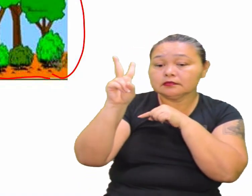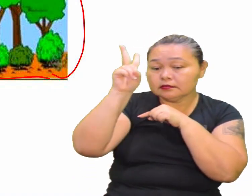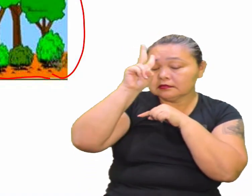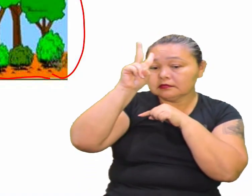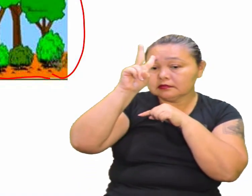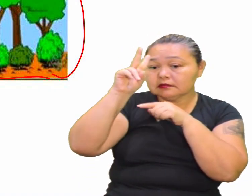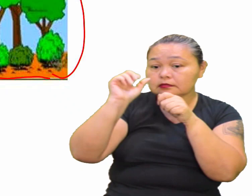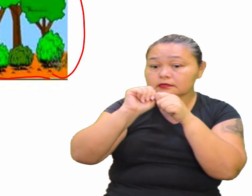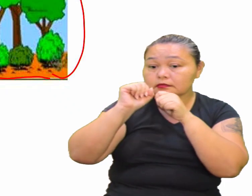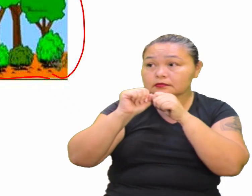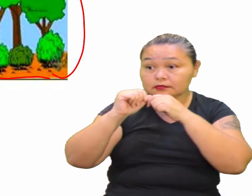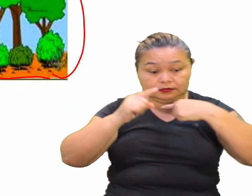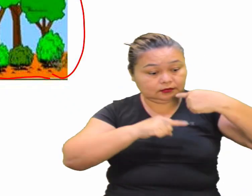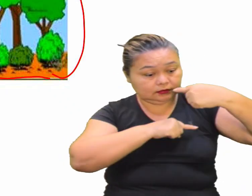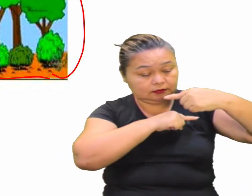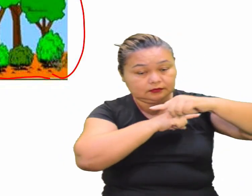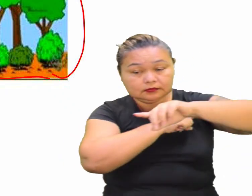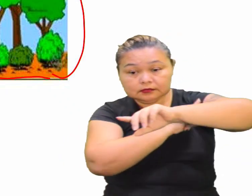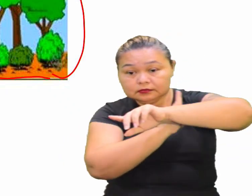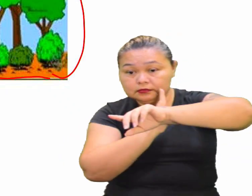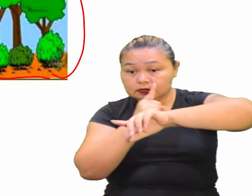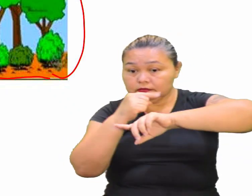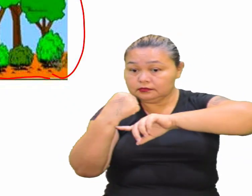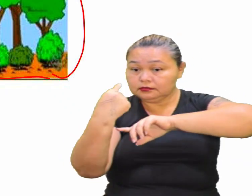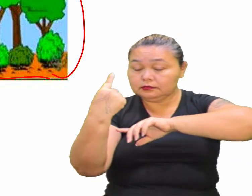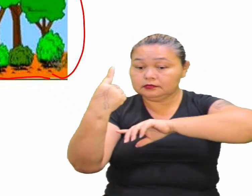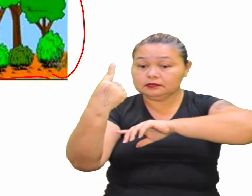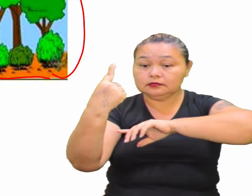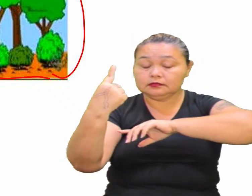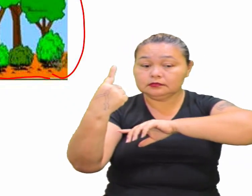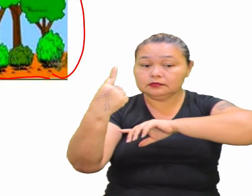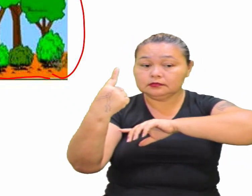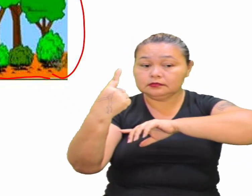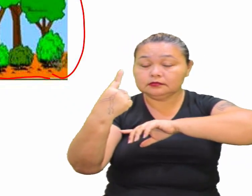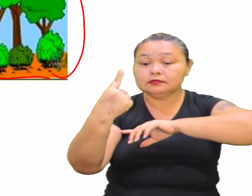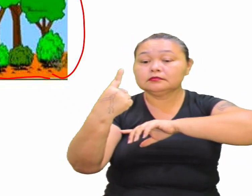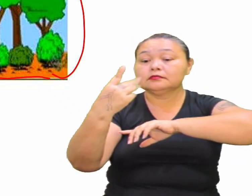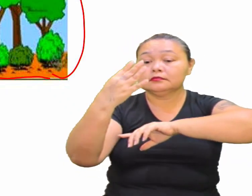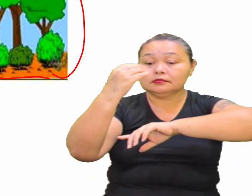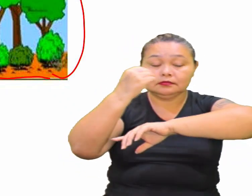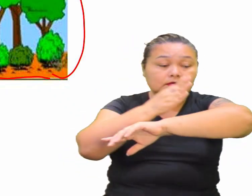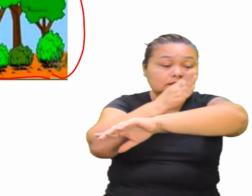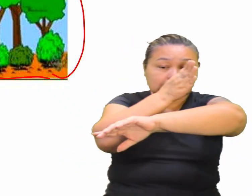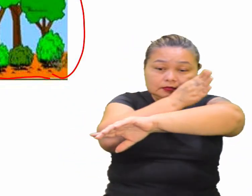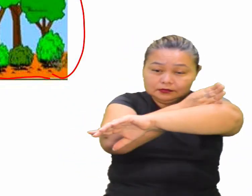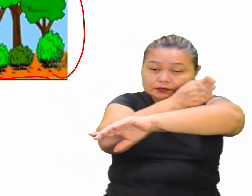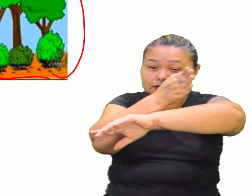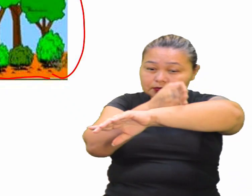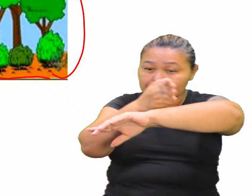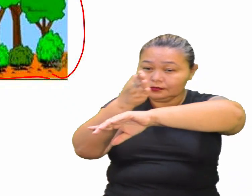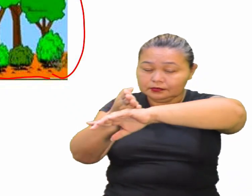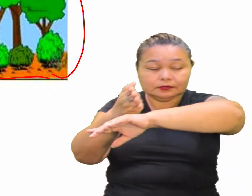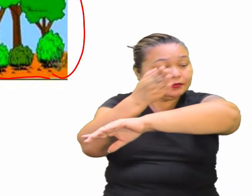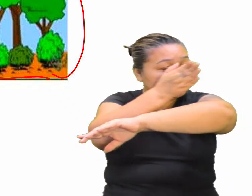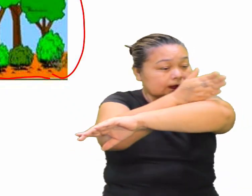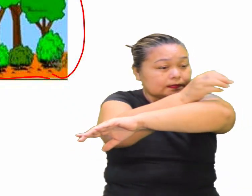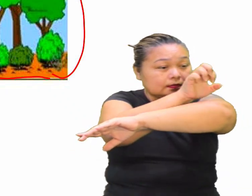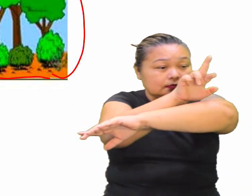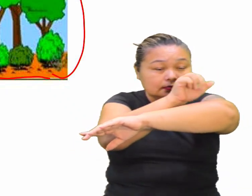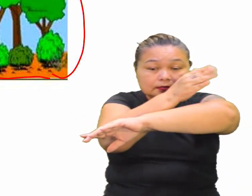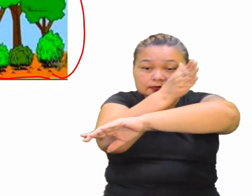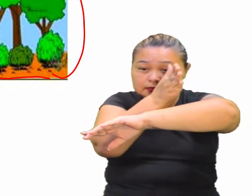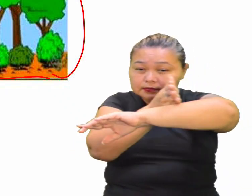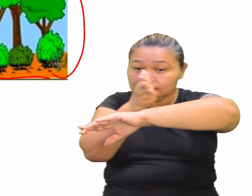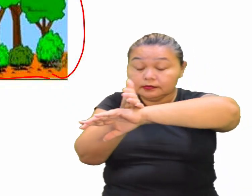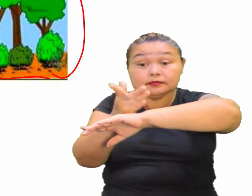processo de evolução? Que a gente tem ali as eras, os períodos. É, você tem todo um processo. Aquilo